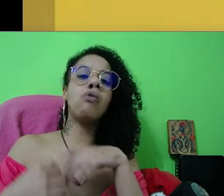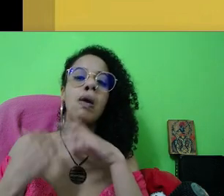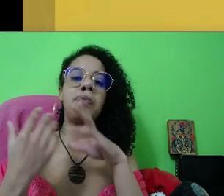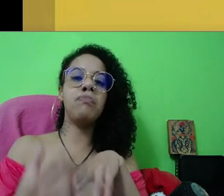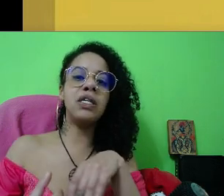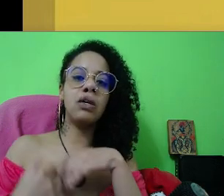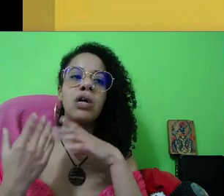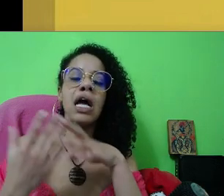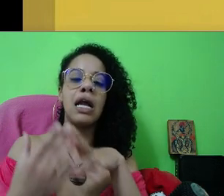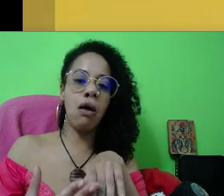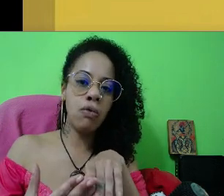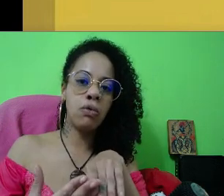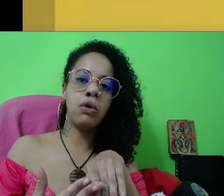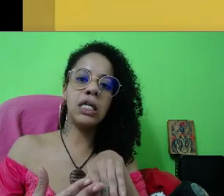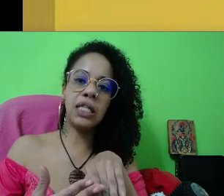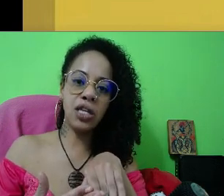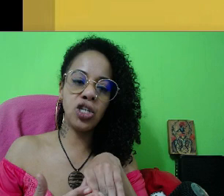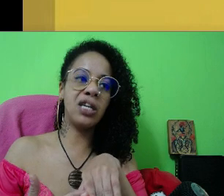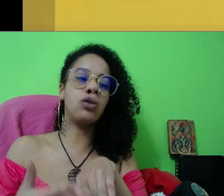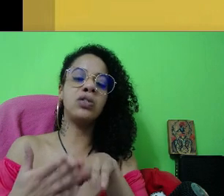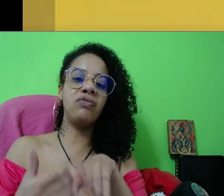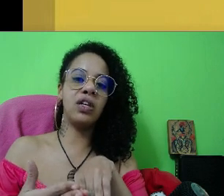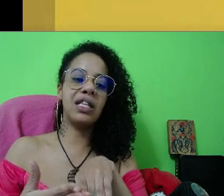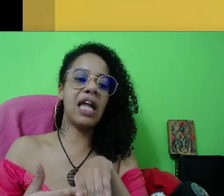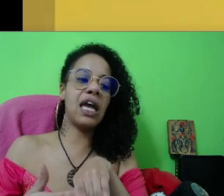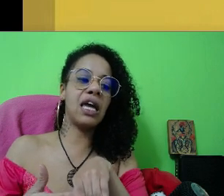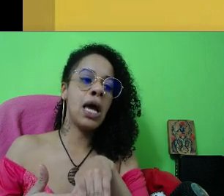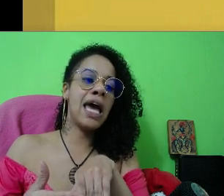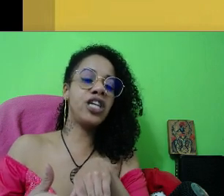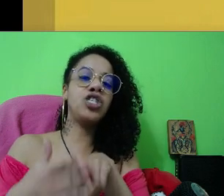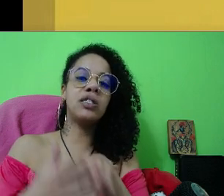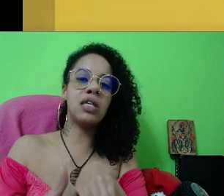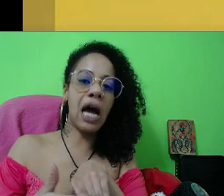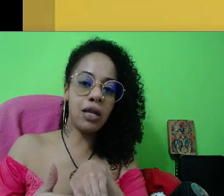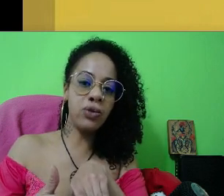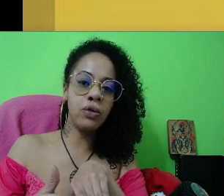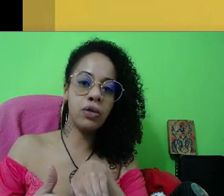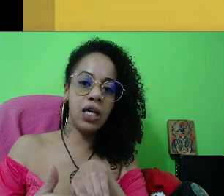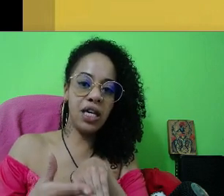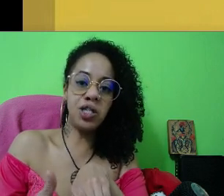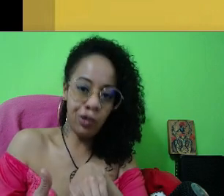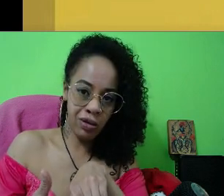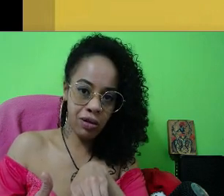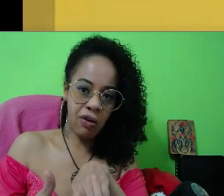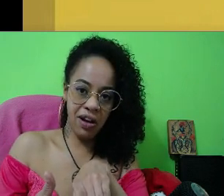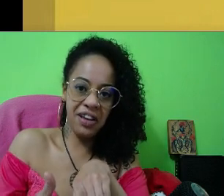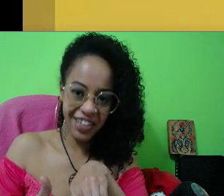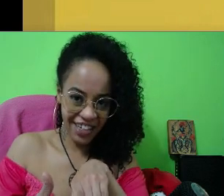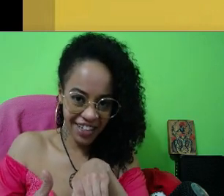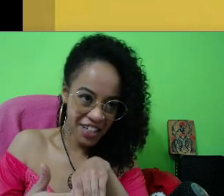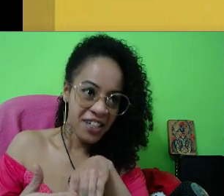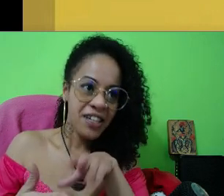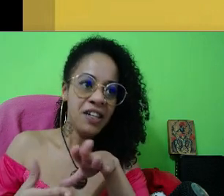dialogam com a premissa do canal entende que inclusive tem registrado isso